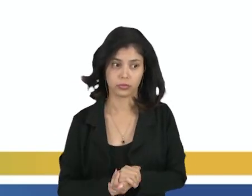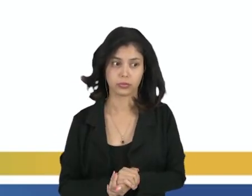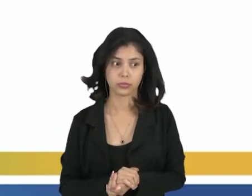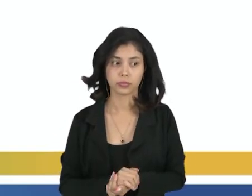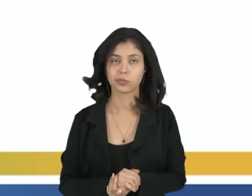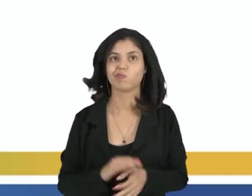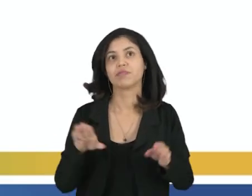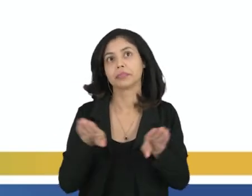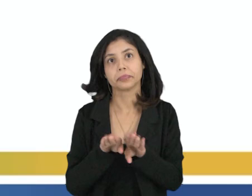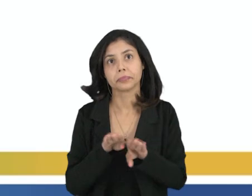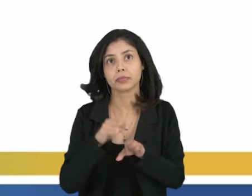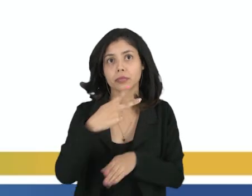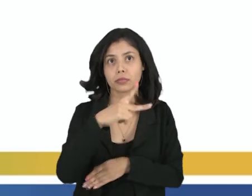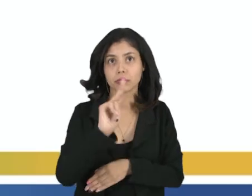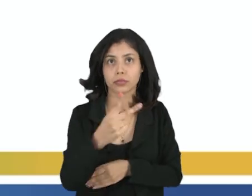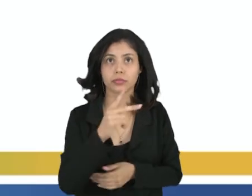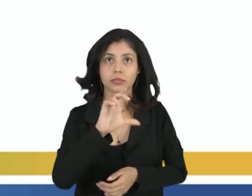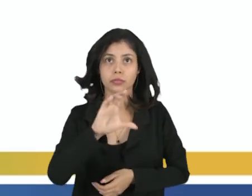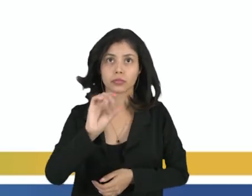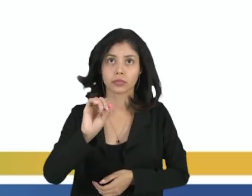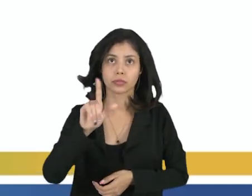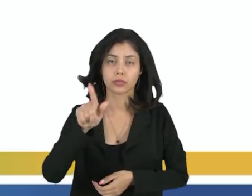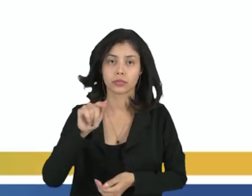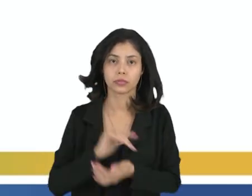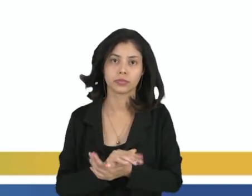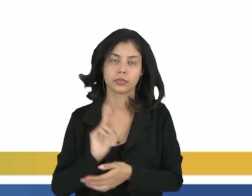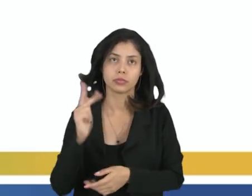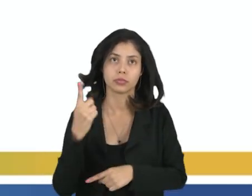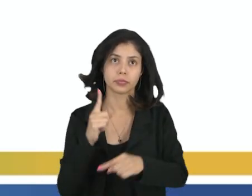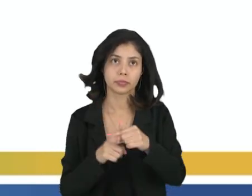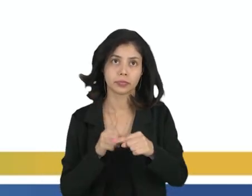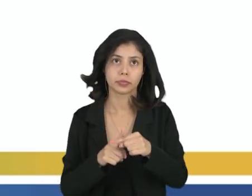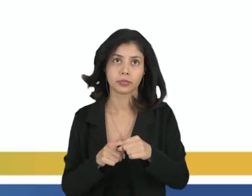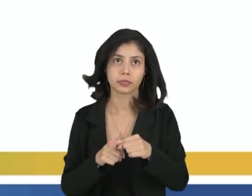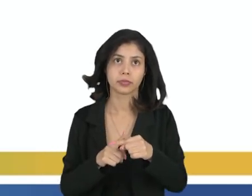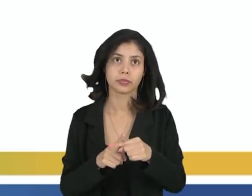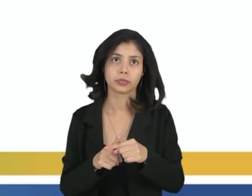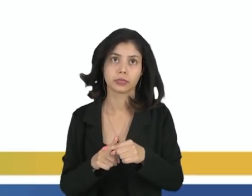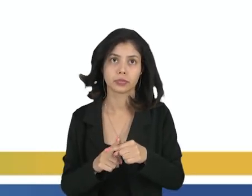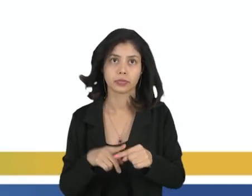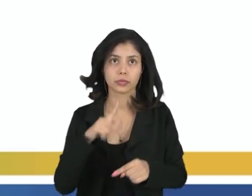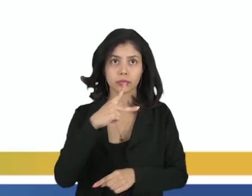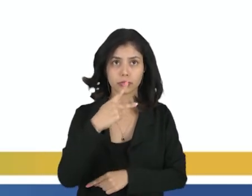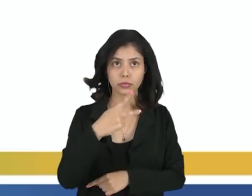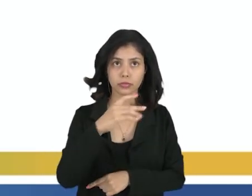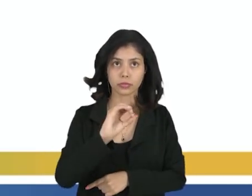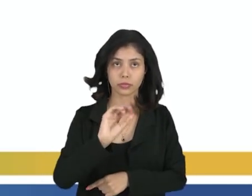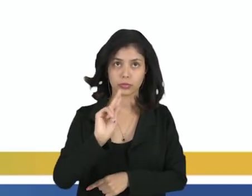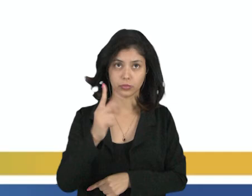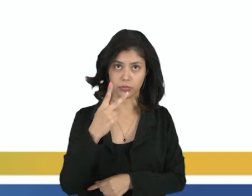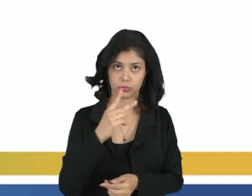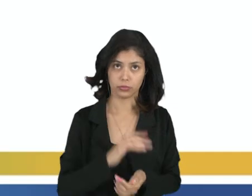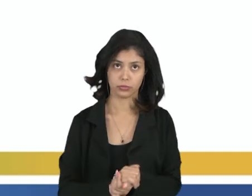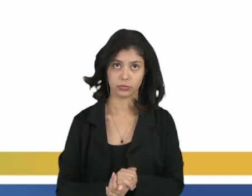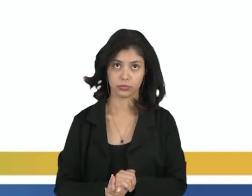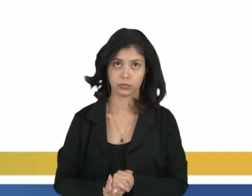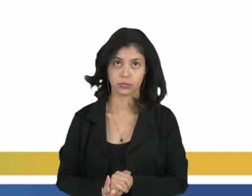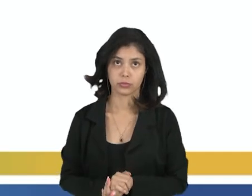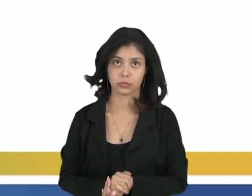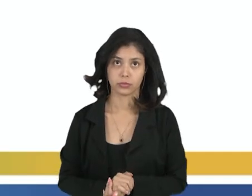pH é igual ao log da concentração de H+. O que significa o pOH? É o